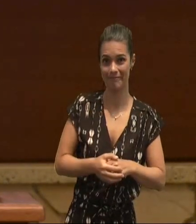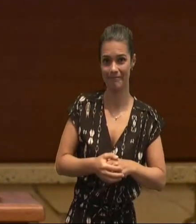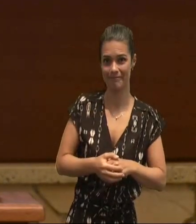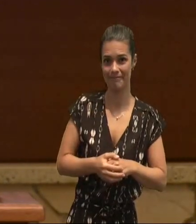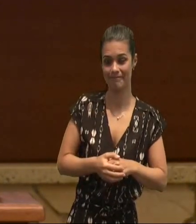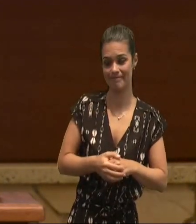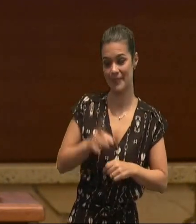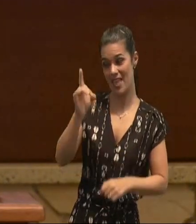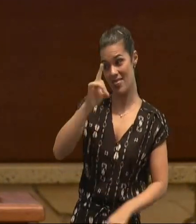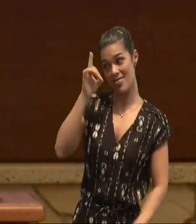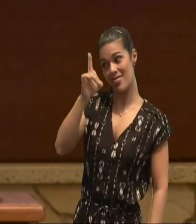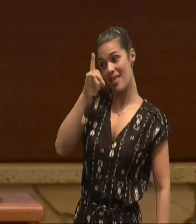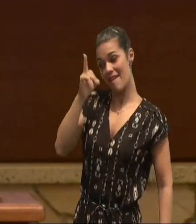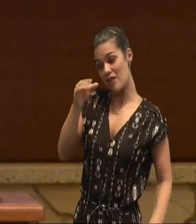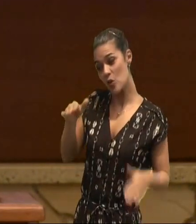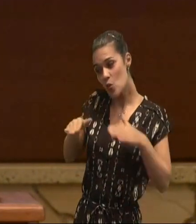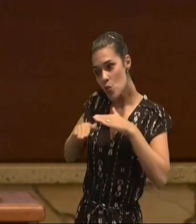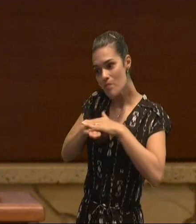Davi, com muita humildade,